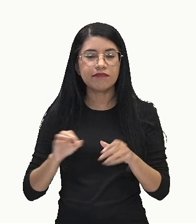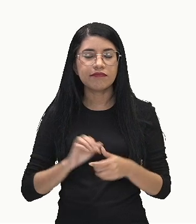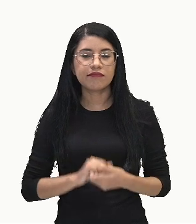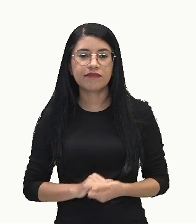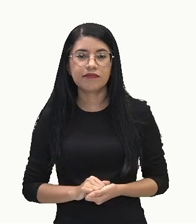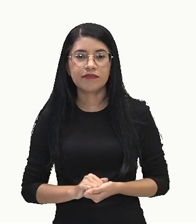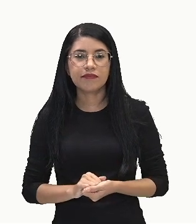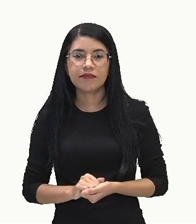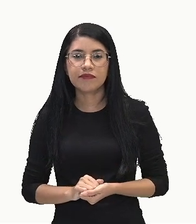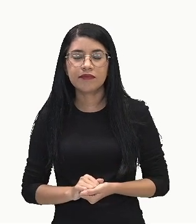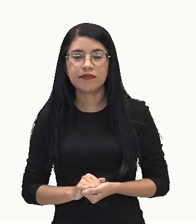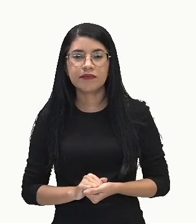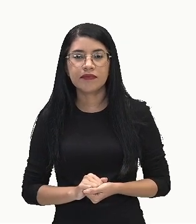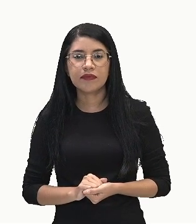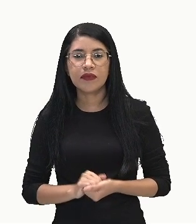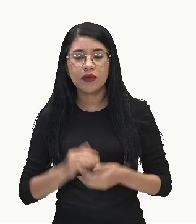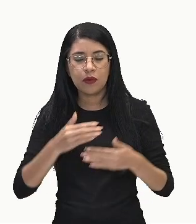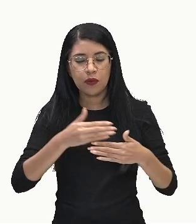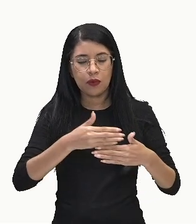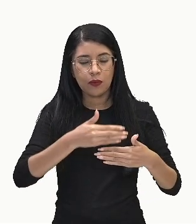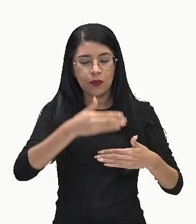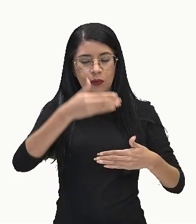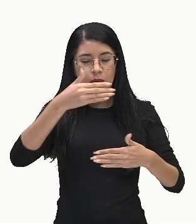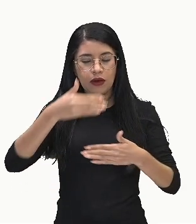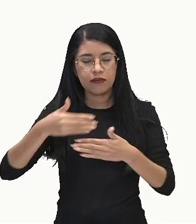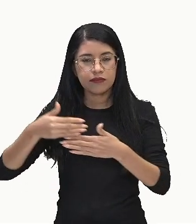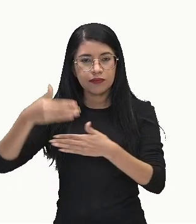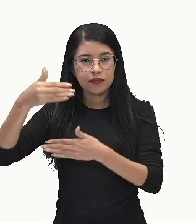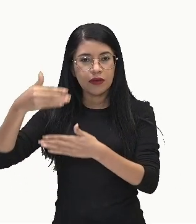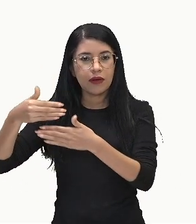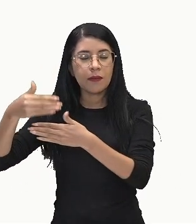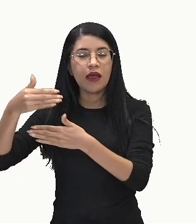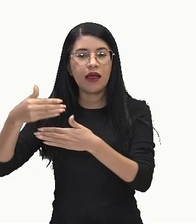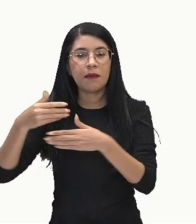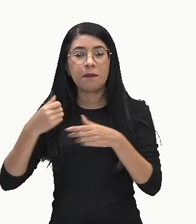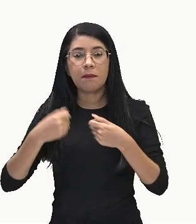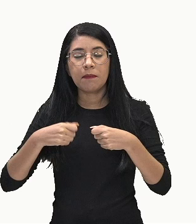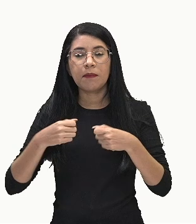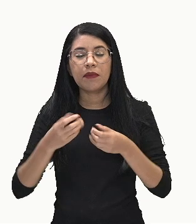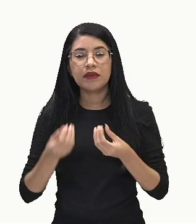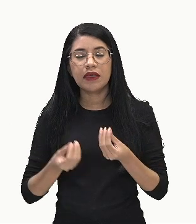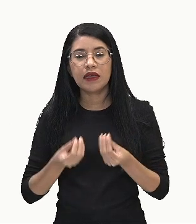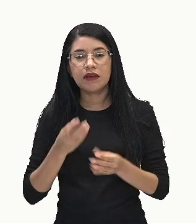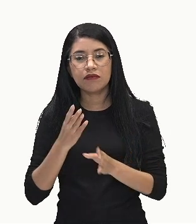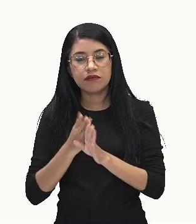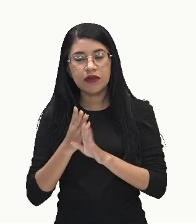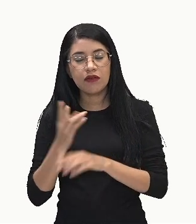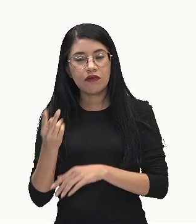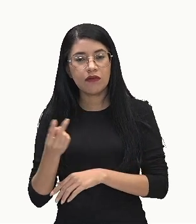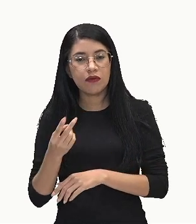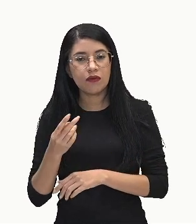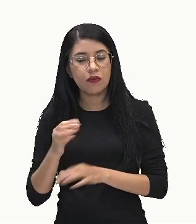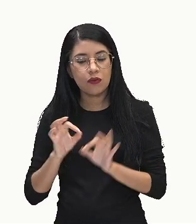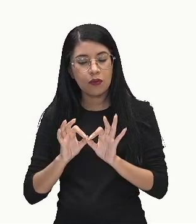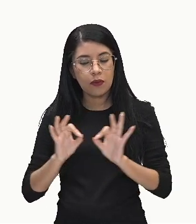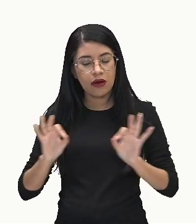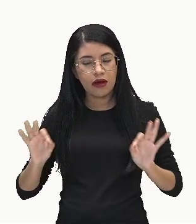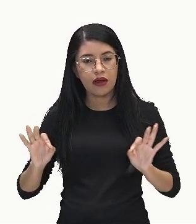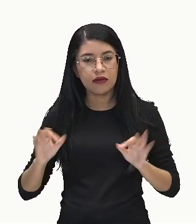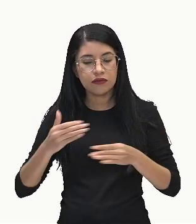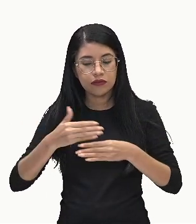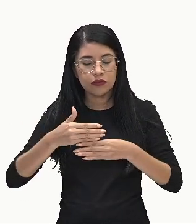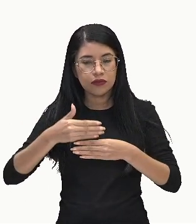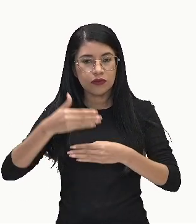Veja, ele quer que nós encontremos o comprimento do muro, ou seja,